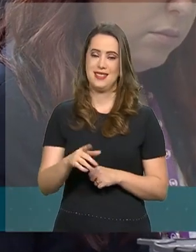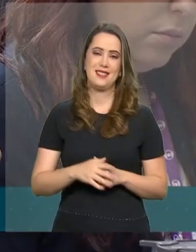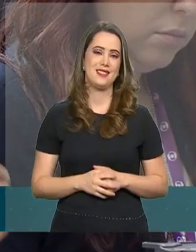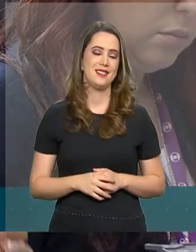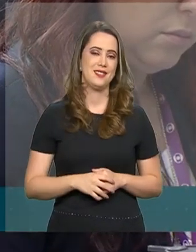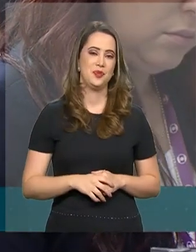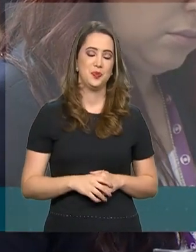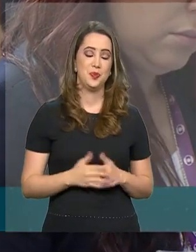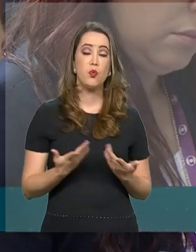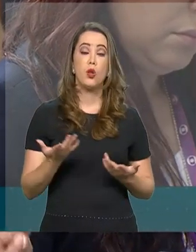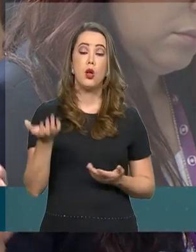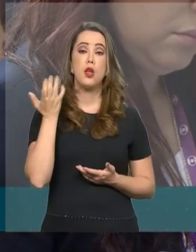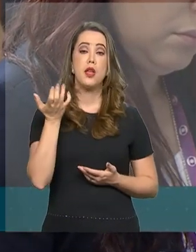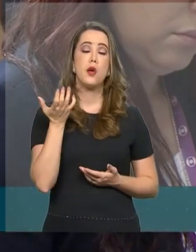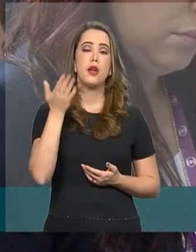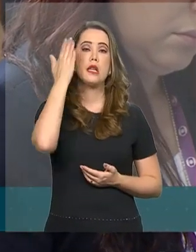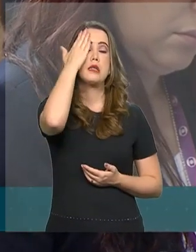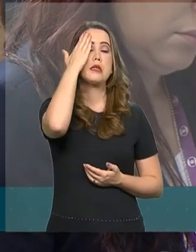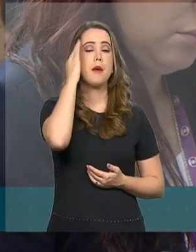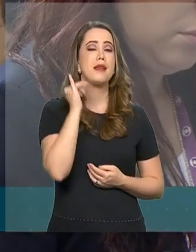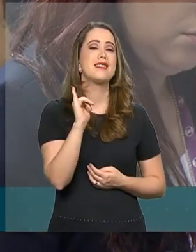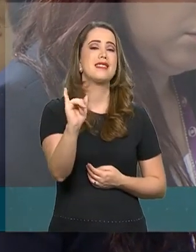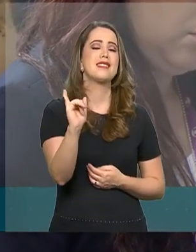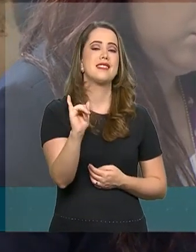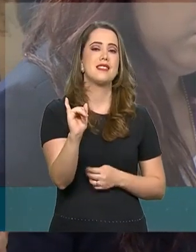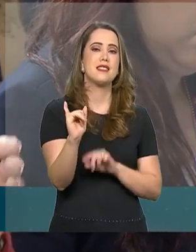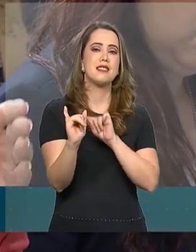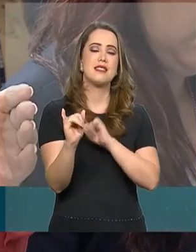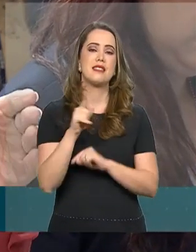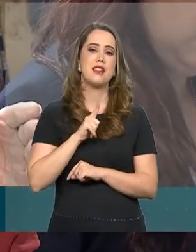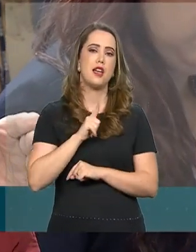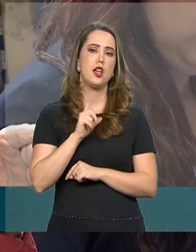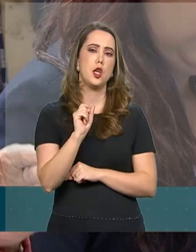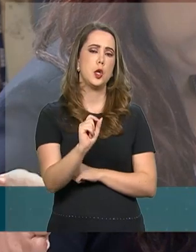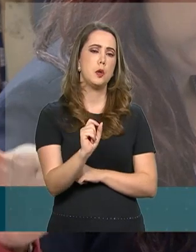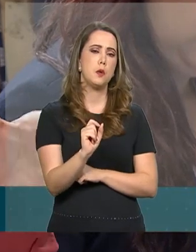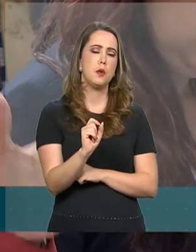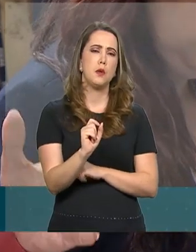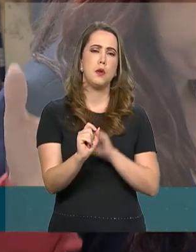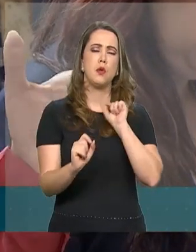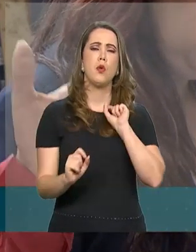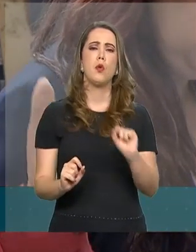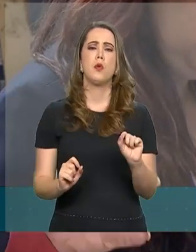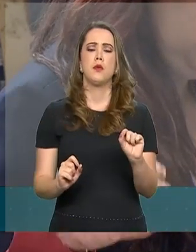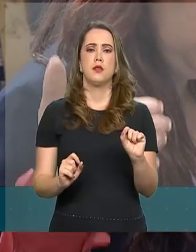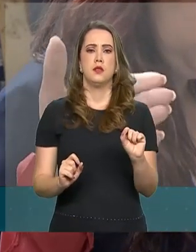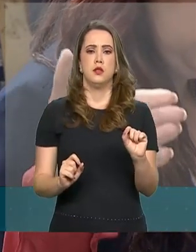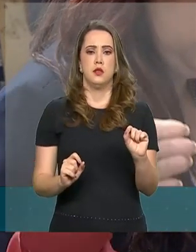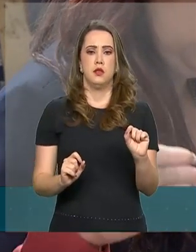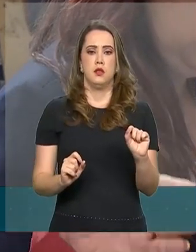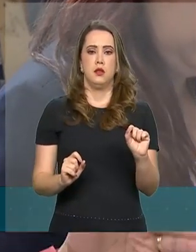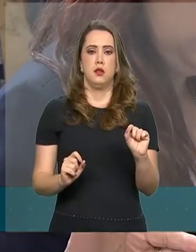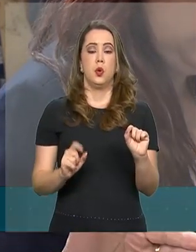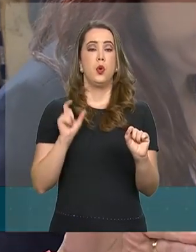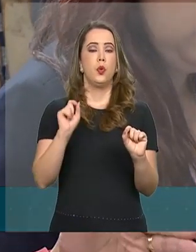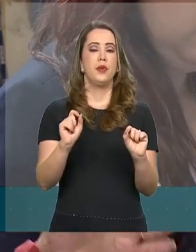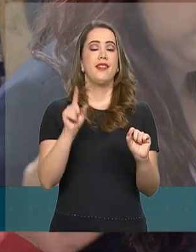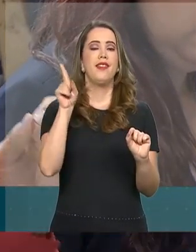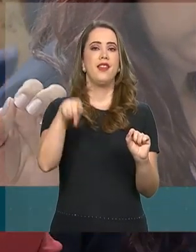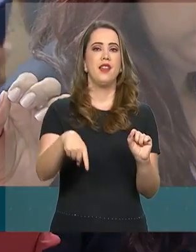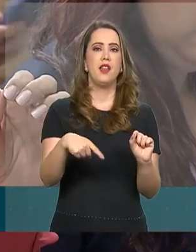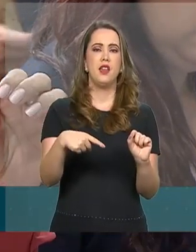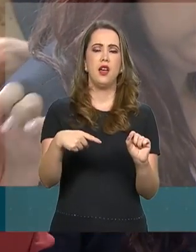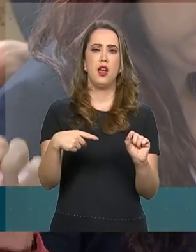alguma aspa como nós estamos pedindo sobre o que é o tsunami desta semana